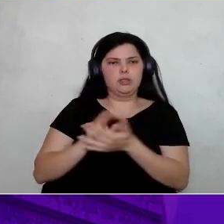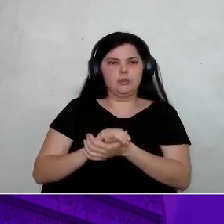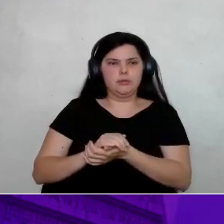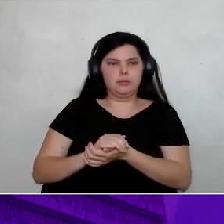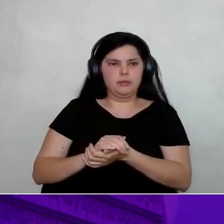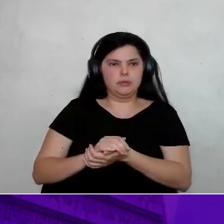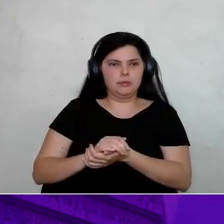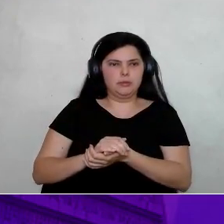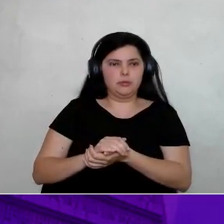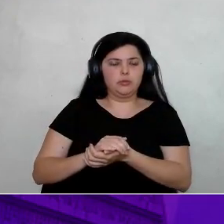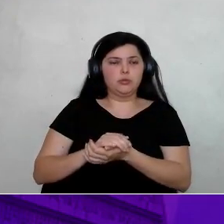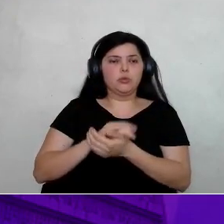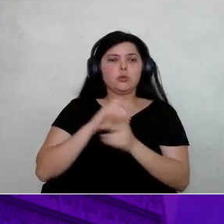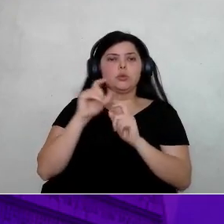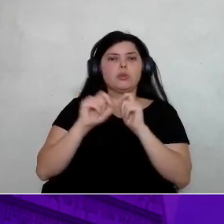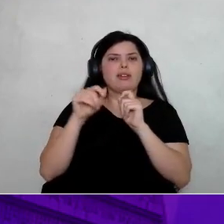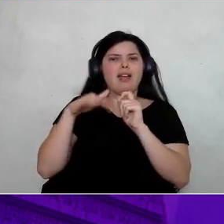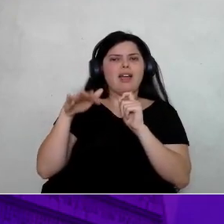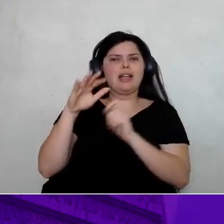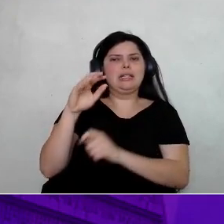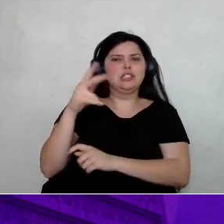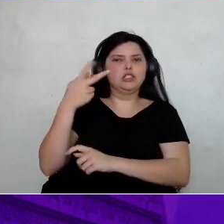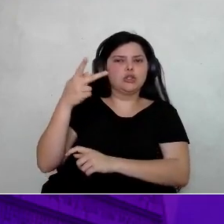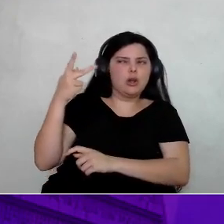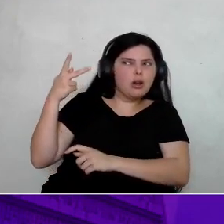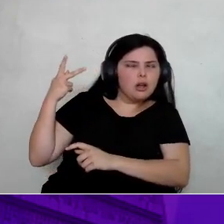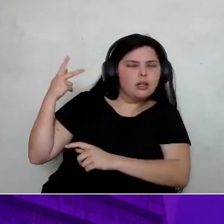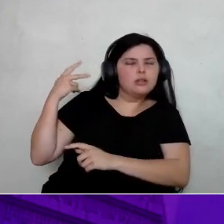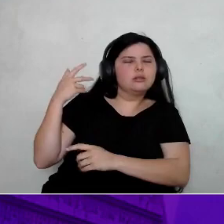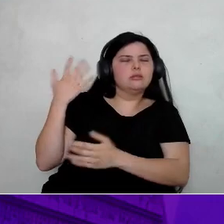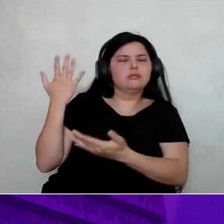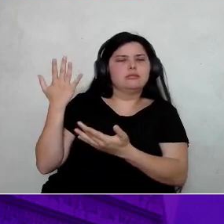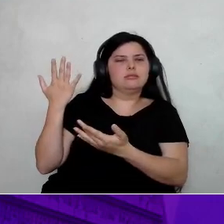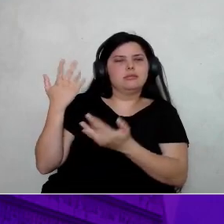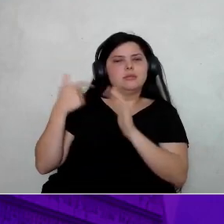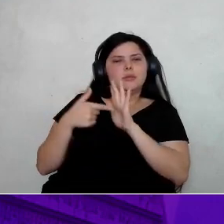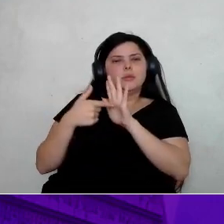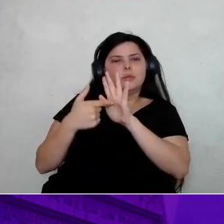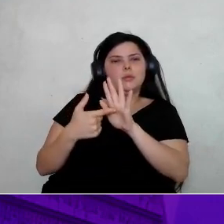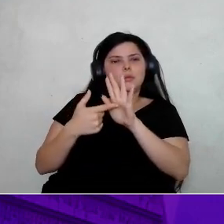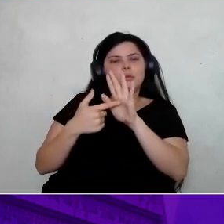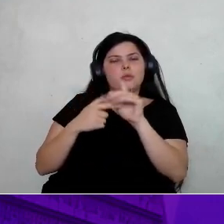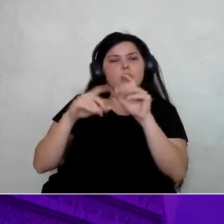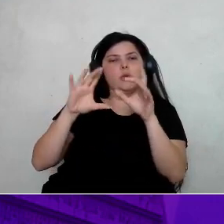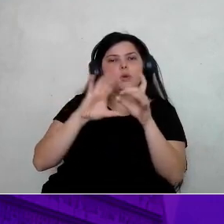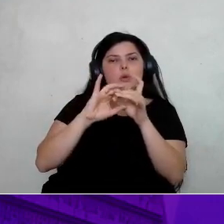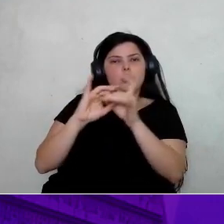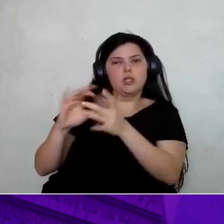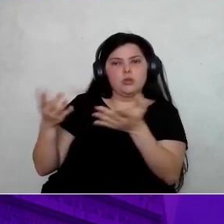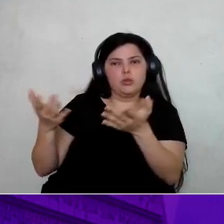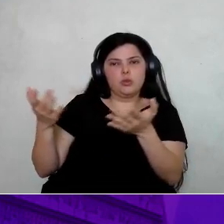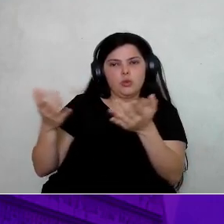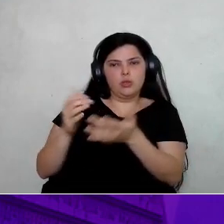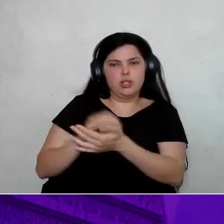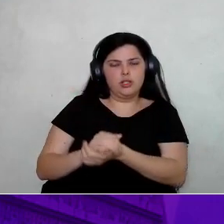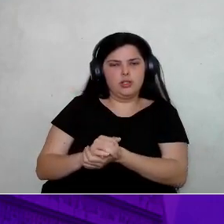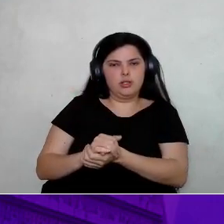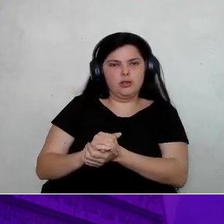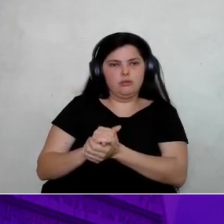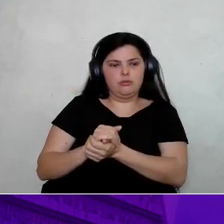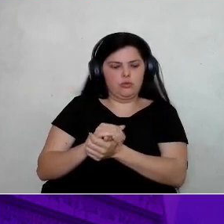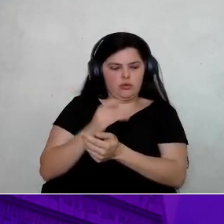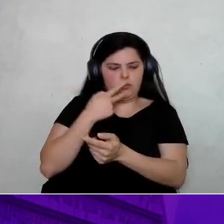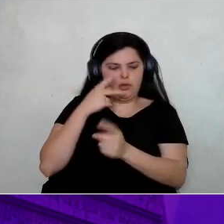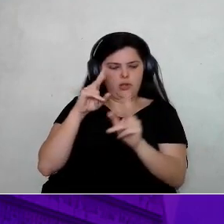viés um pouco mais histórico, né? Trazendo ali até o contexto dos dias atuais, onde a gente fala muito